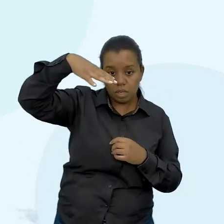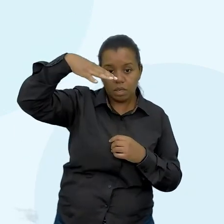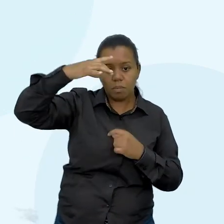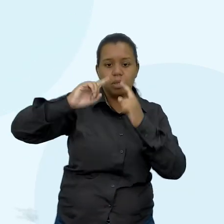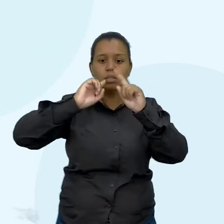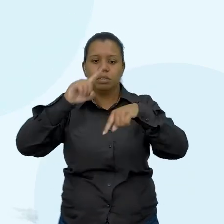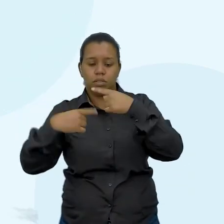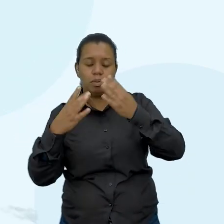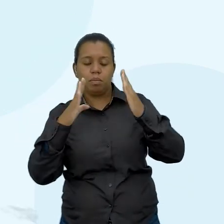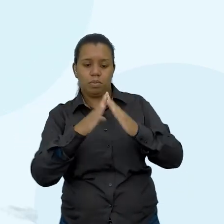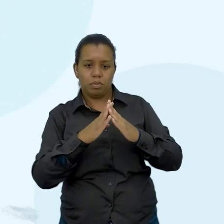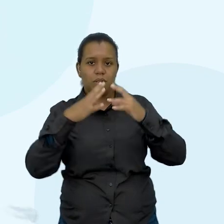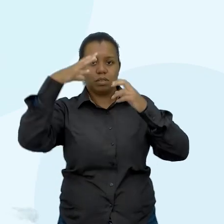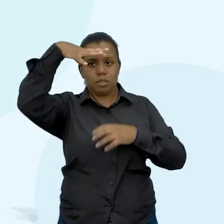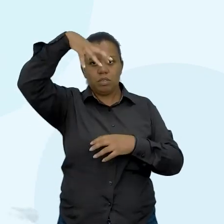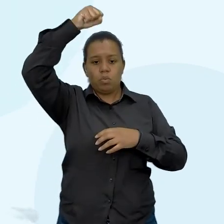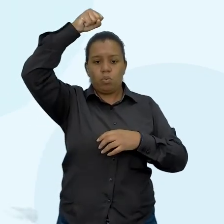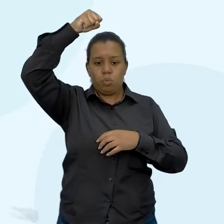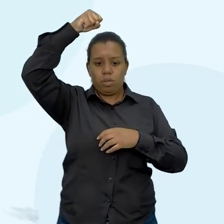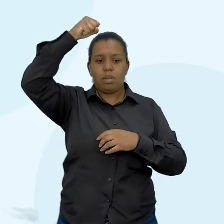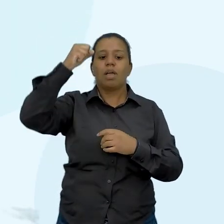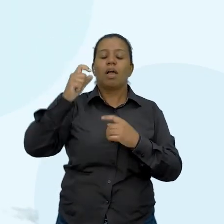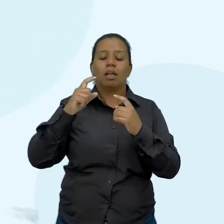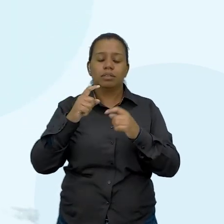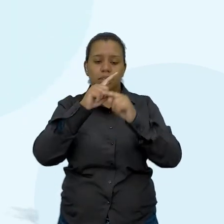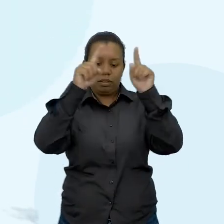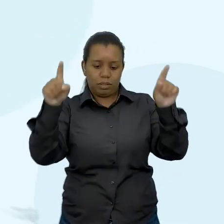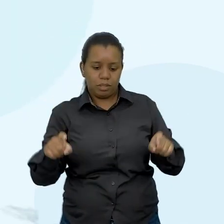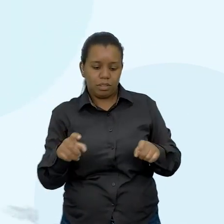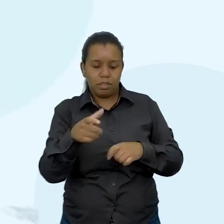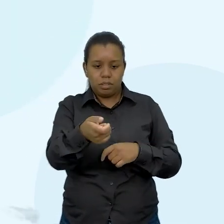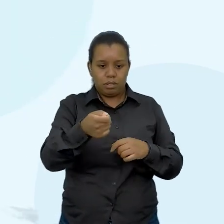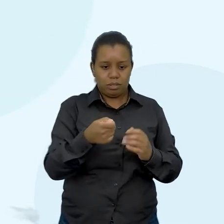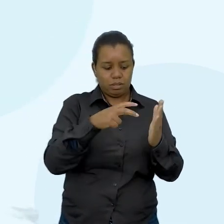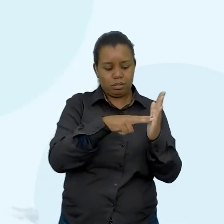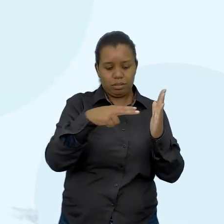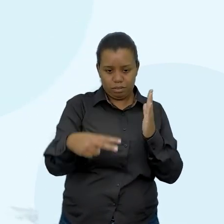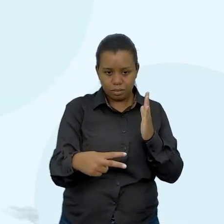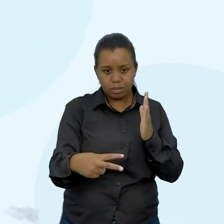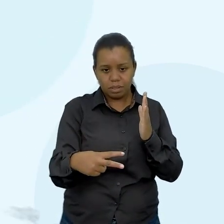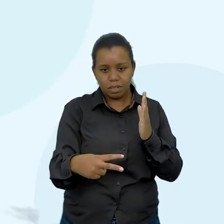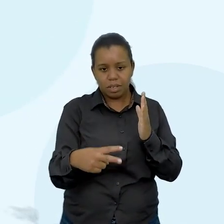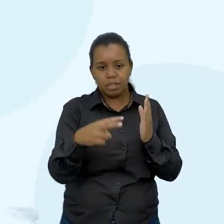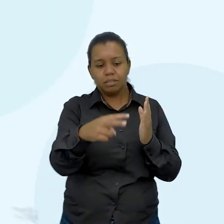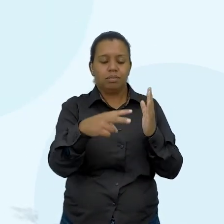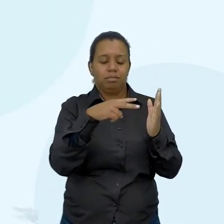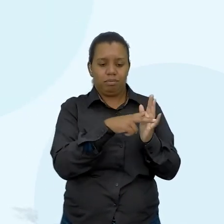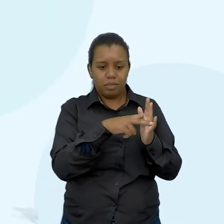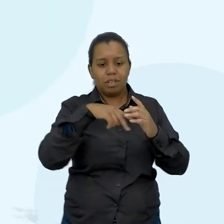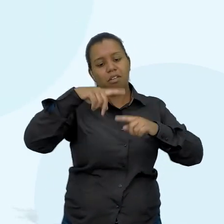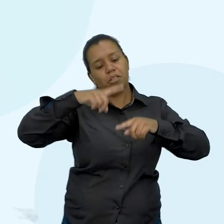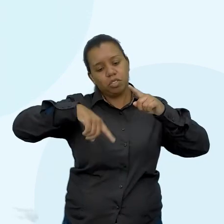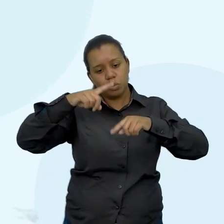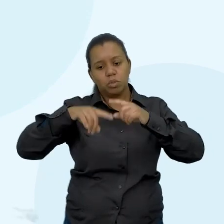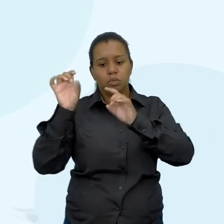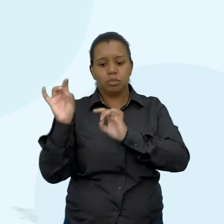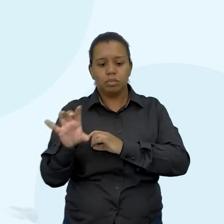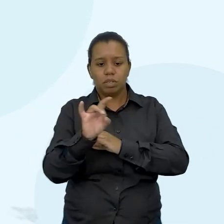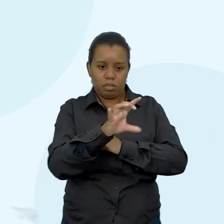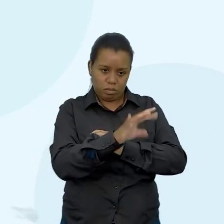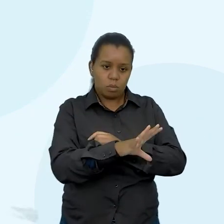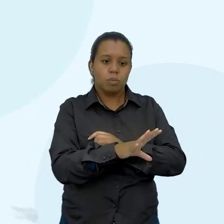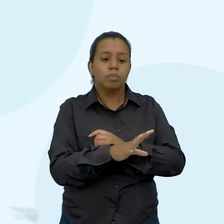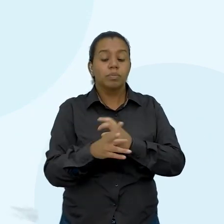depois desliga as lâmpadas, liga a geladeira, aí desliga a geladeira e liga o ar-condicionado e assim vai indo. E aí você